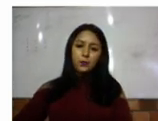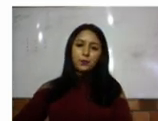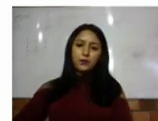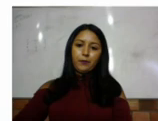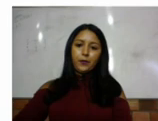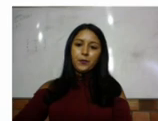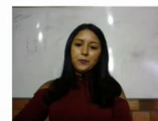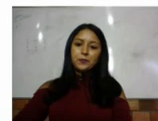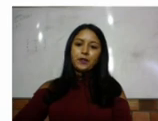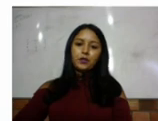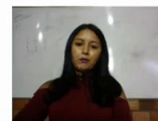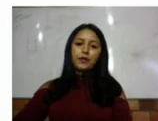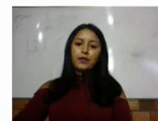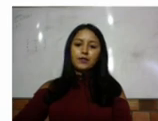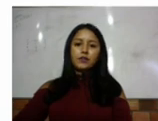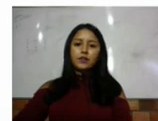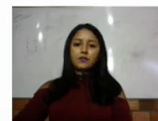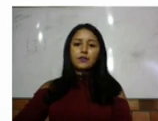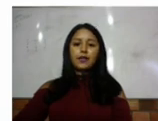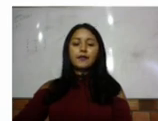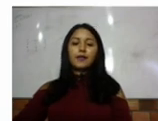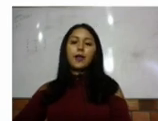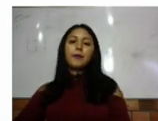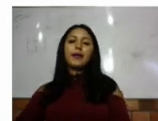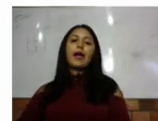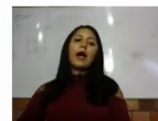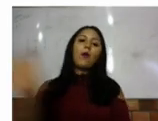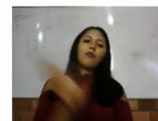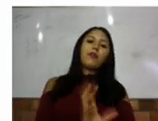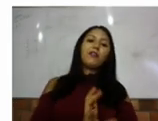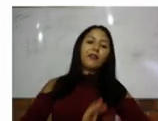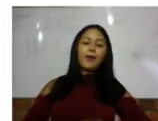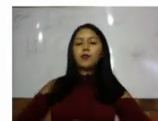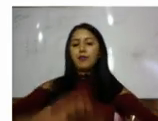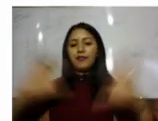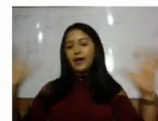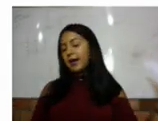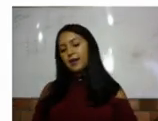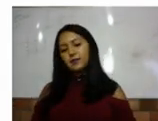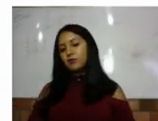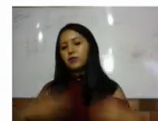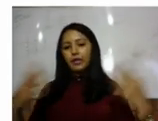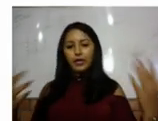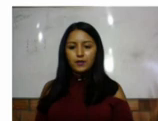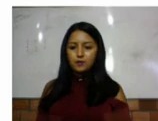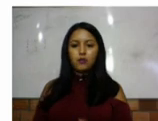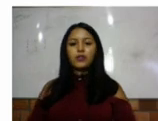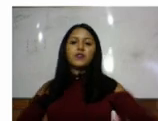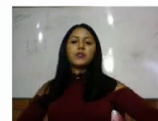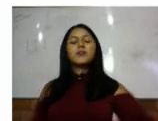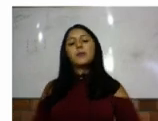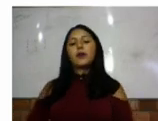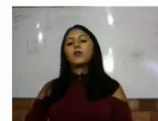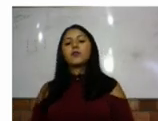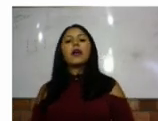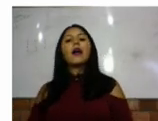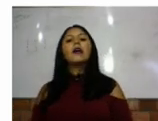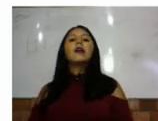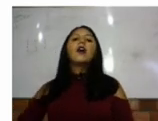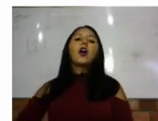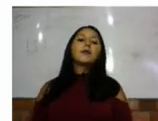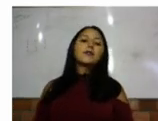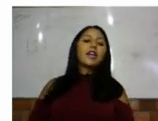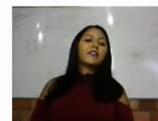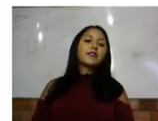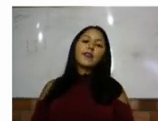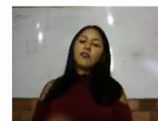terminação tá bom tá é bem interessante que vocês sempre ao ver o verbo numa frase interessa onde que tinha pedido para